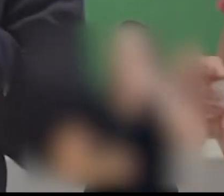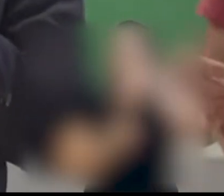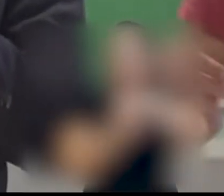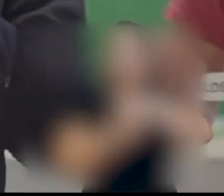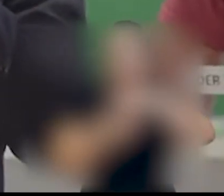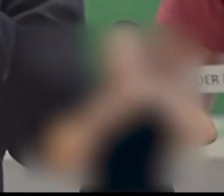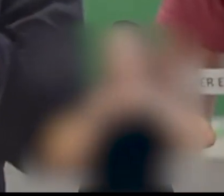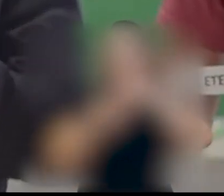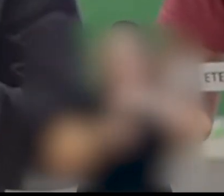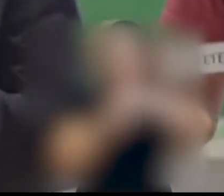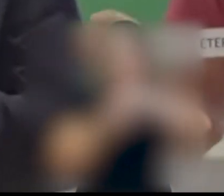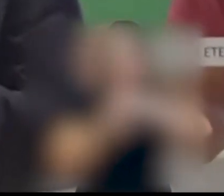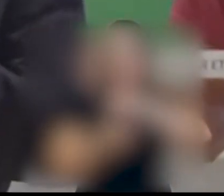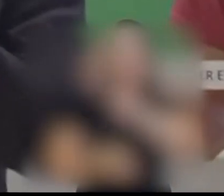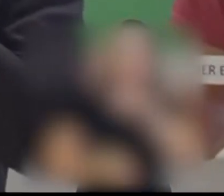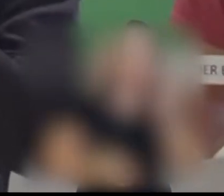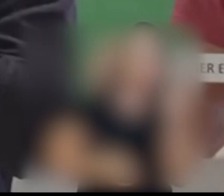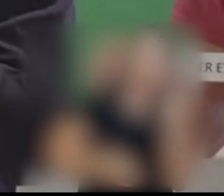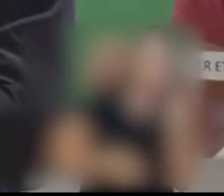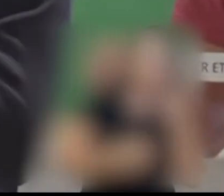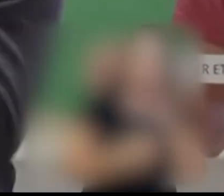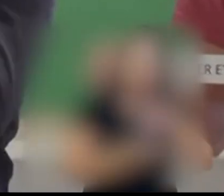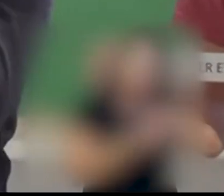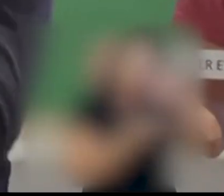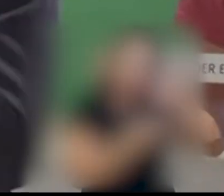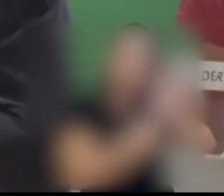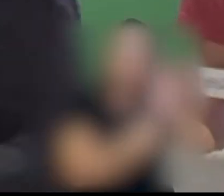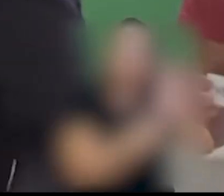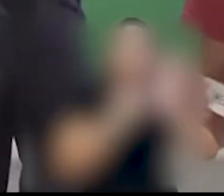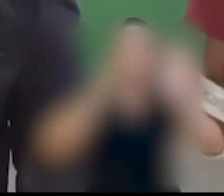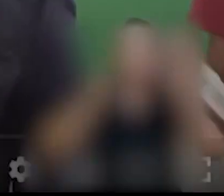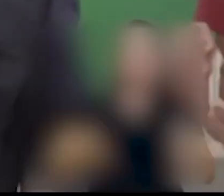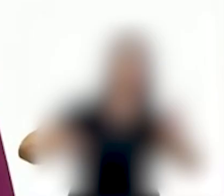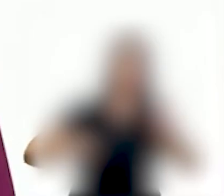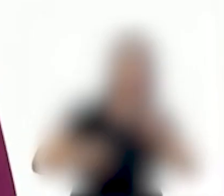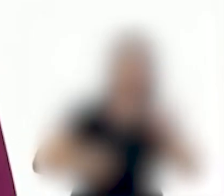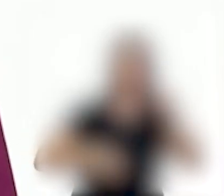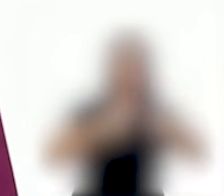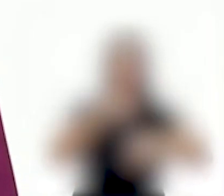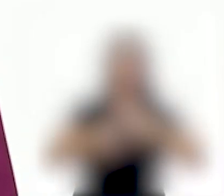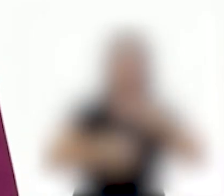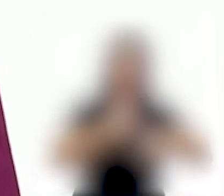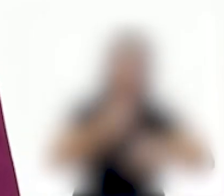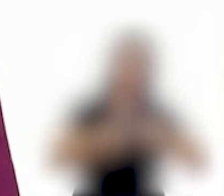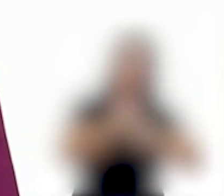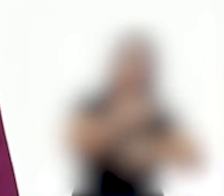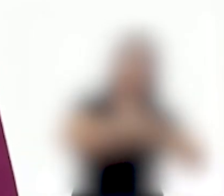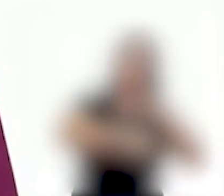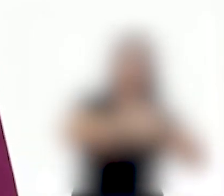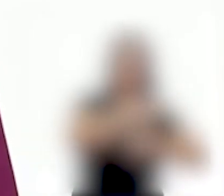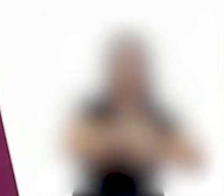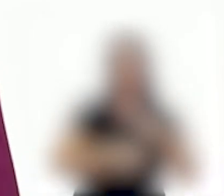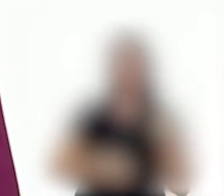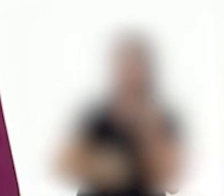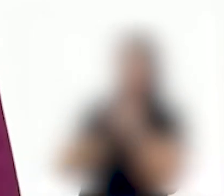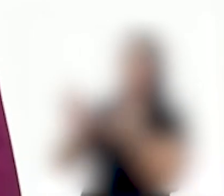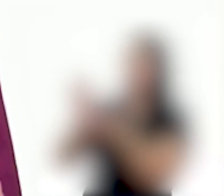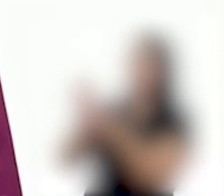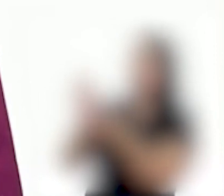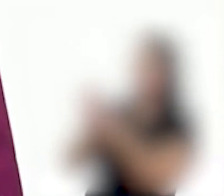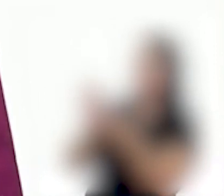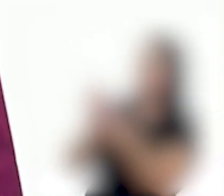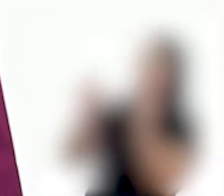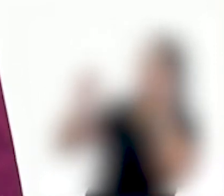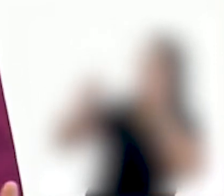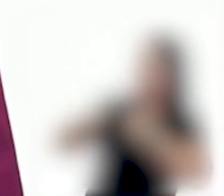Ética, garantindo relevância e diversidade nos temas abordados. Nossa proposta é exequível, pautada e